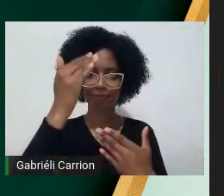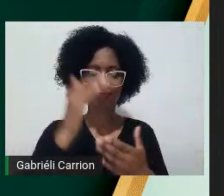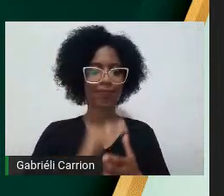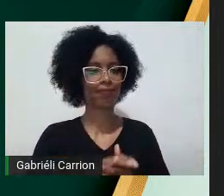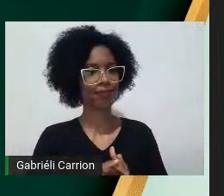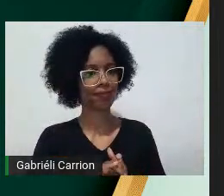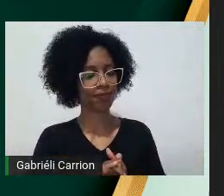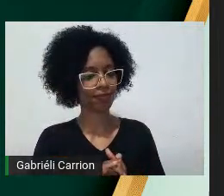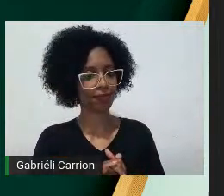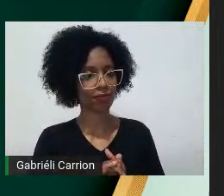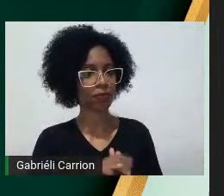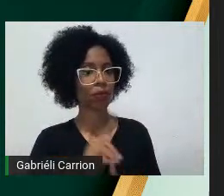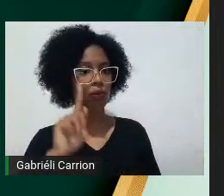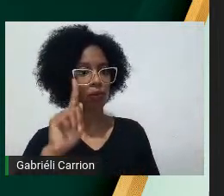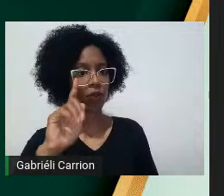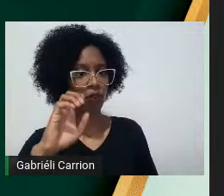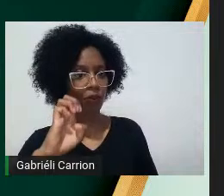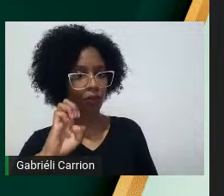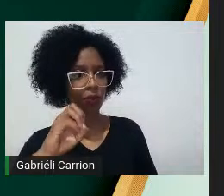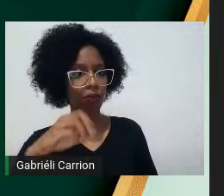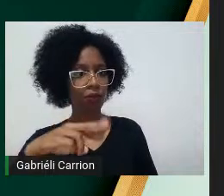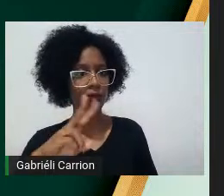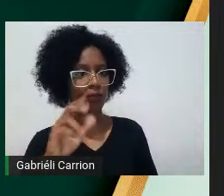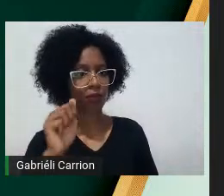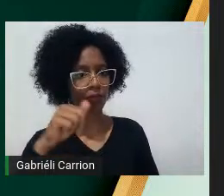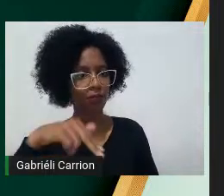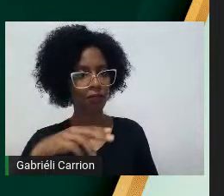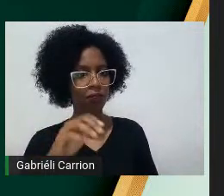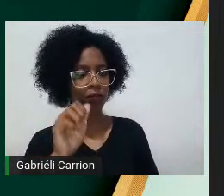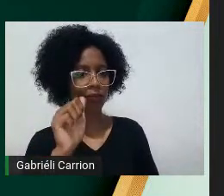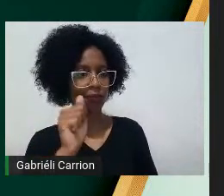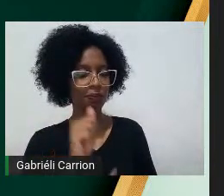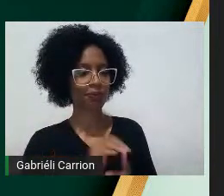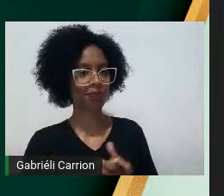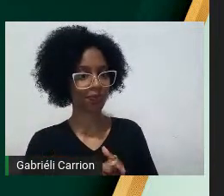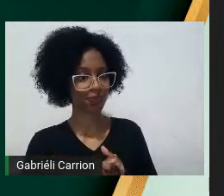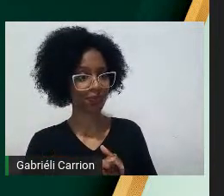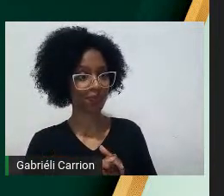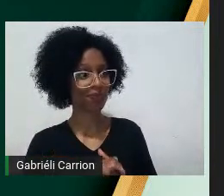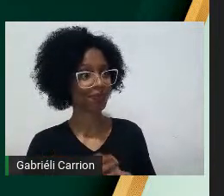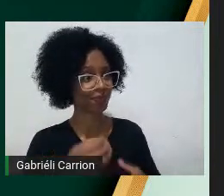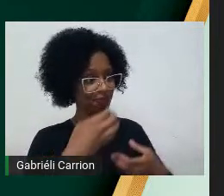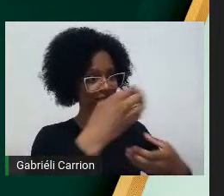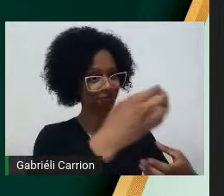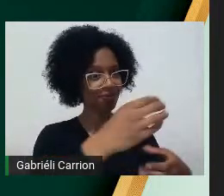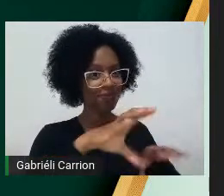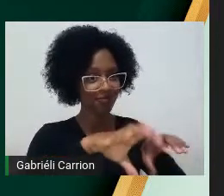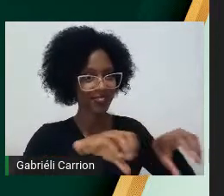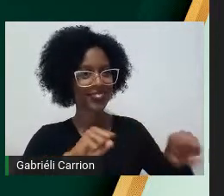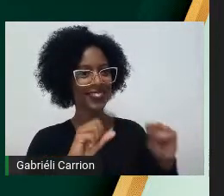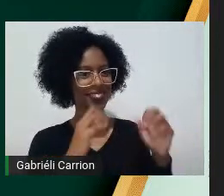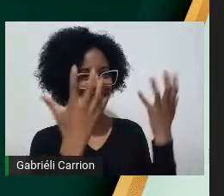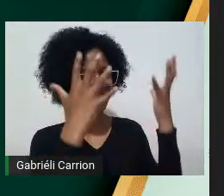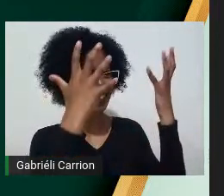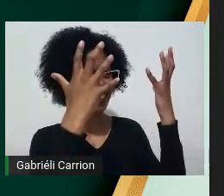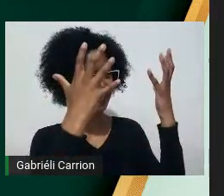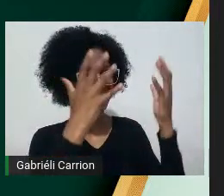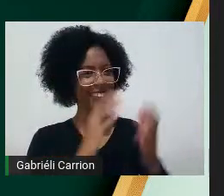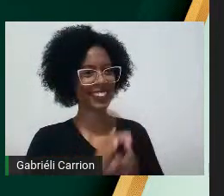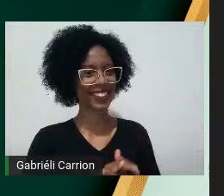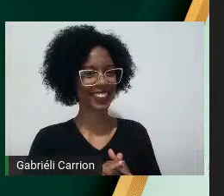Giovana Rocha dos Santos. Giovana Rocha dos Santos. Confira o tio Grau.